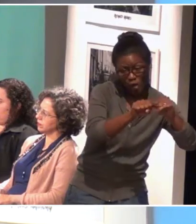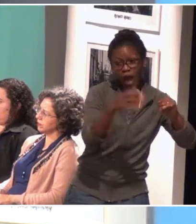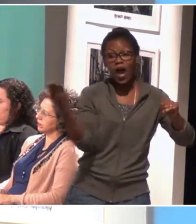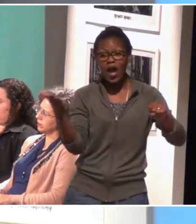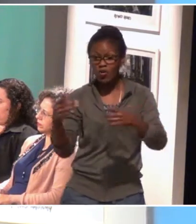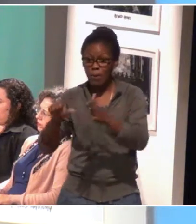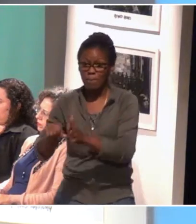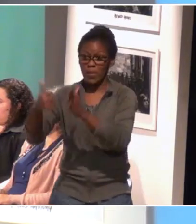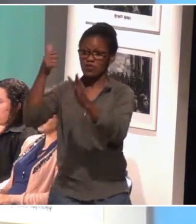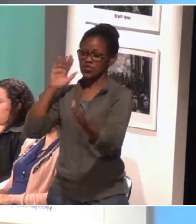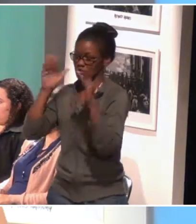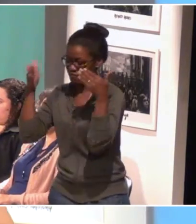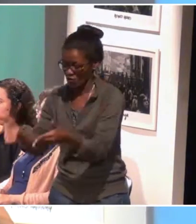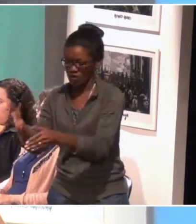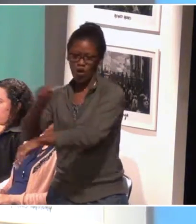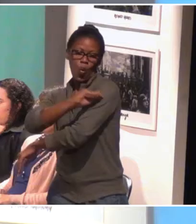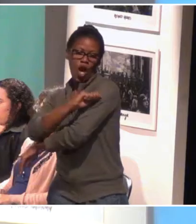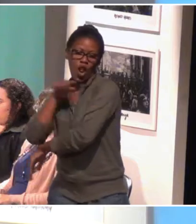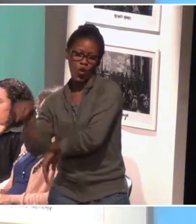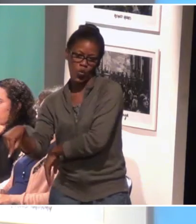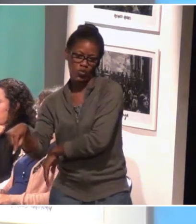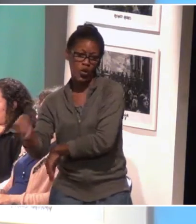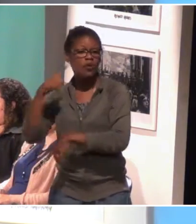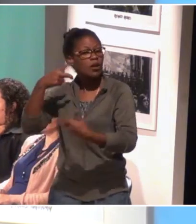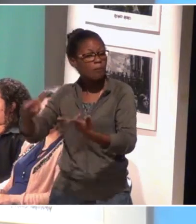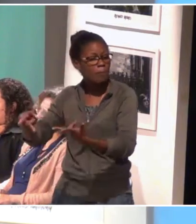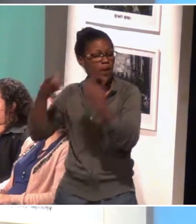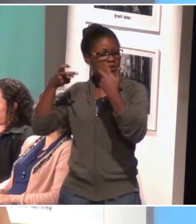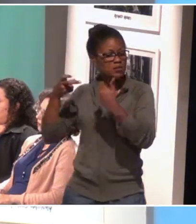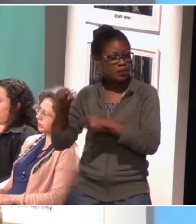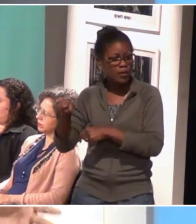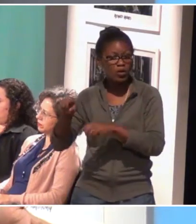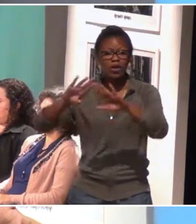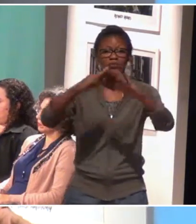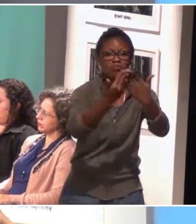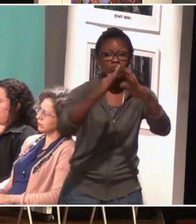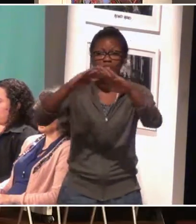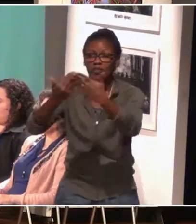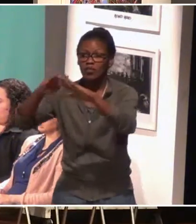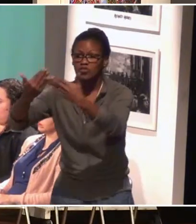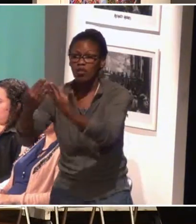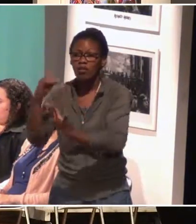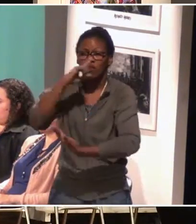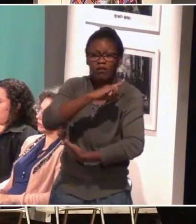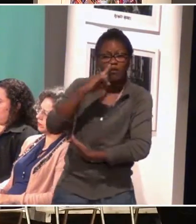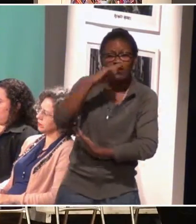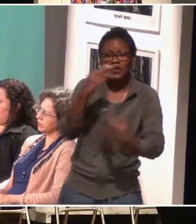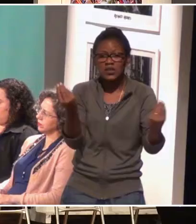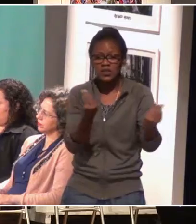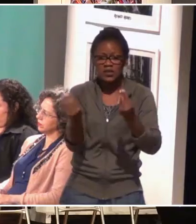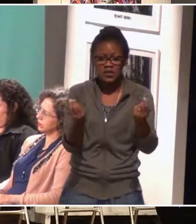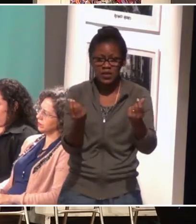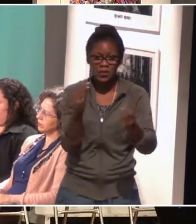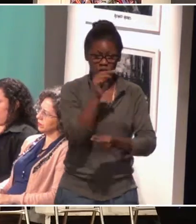está trabalhando diretamente com aluno. pela fragilidade nas escolas. Porque, hoje, o professor do